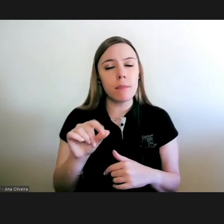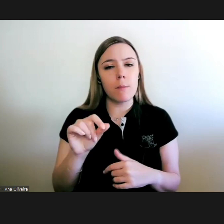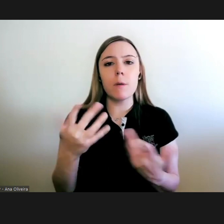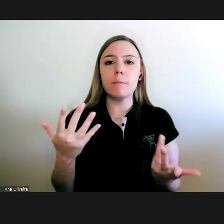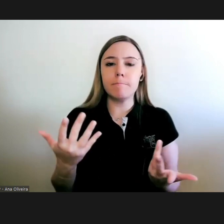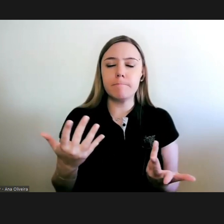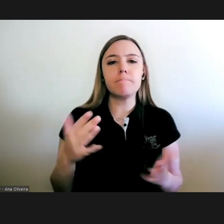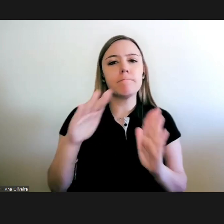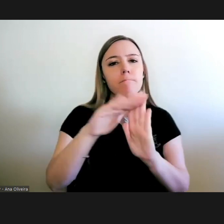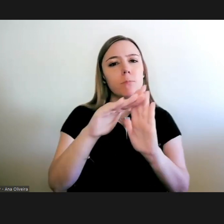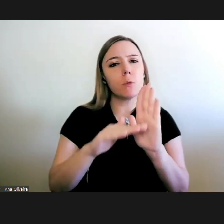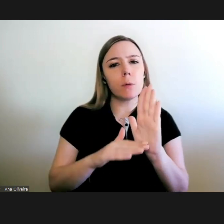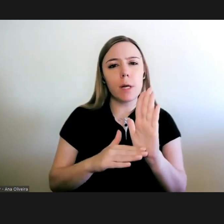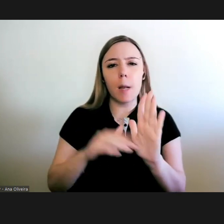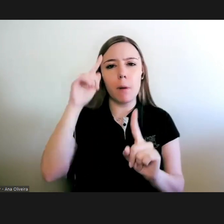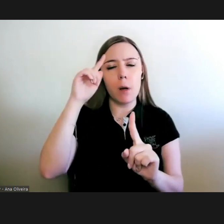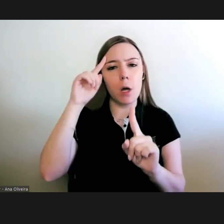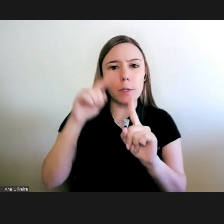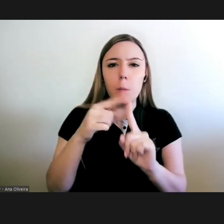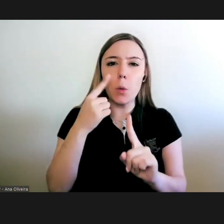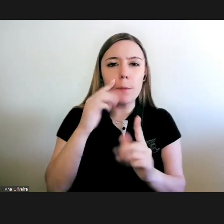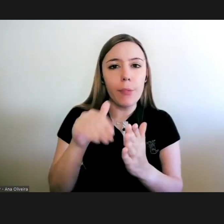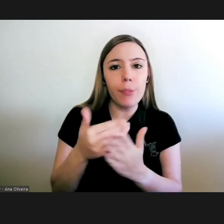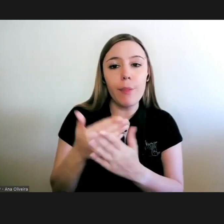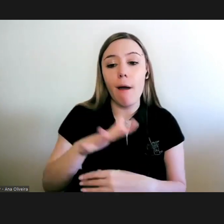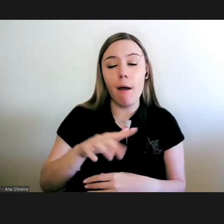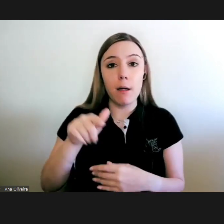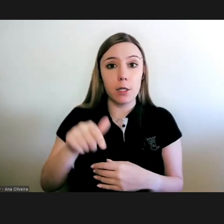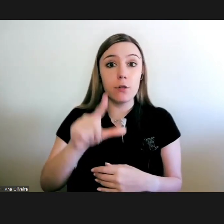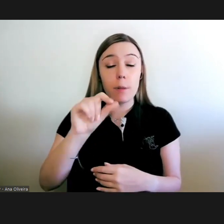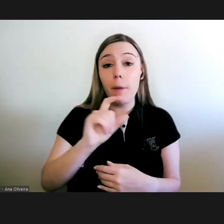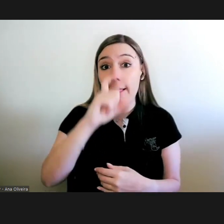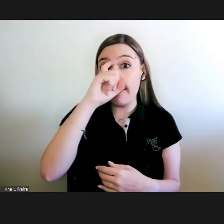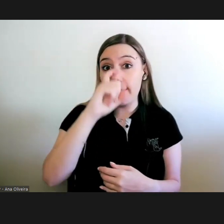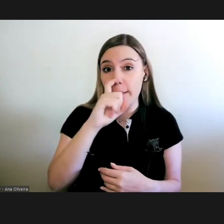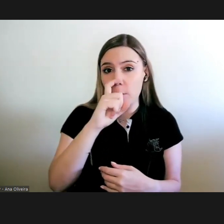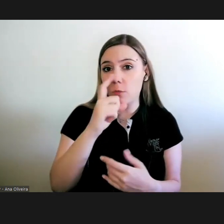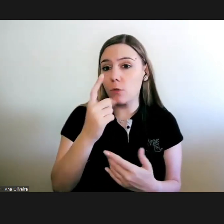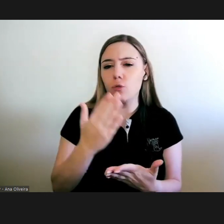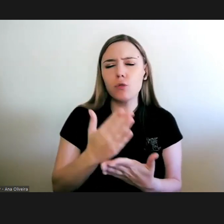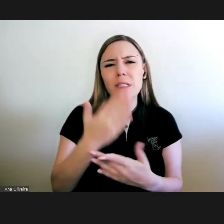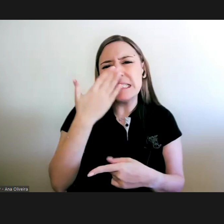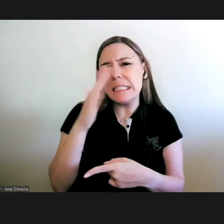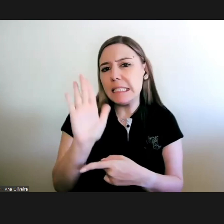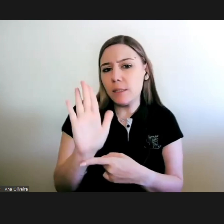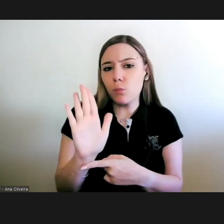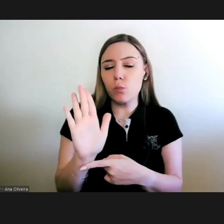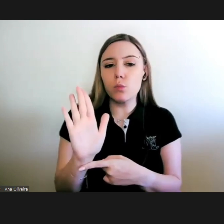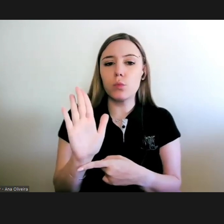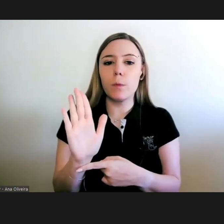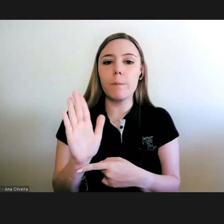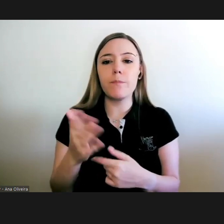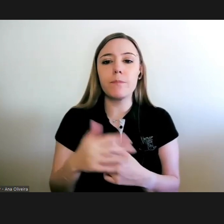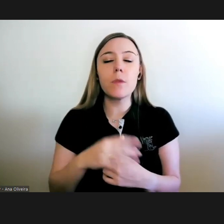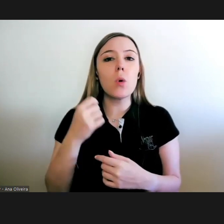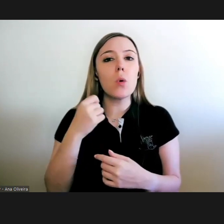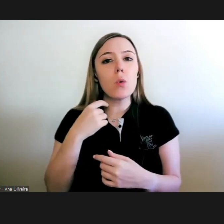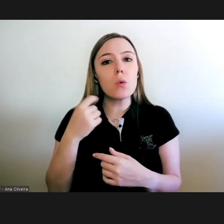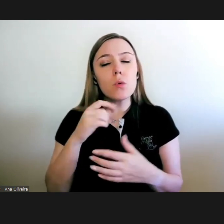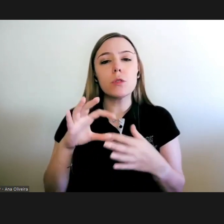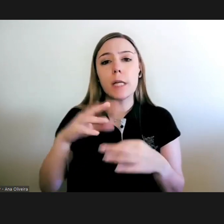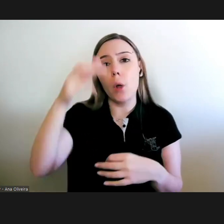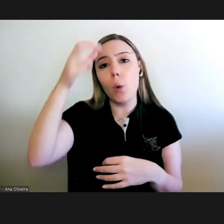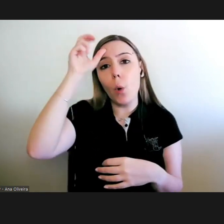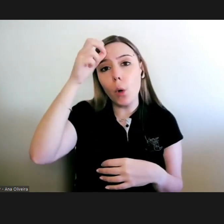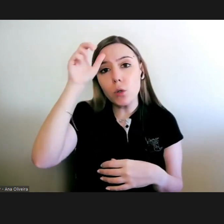de capacitação nestas áreas e recordo apenas a título exemplificativo os cursos de conceitos e princípios